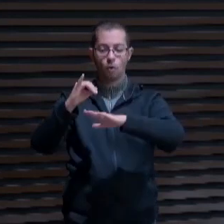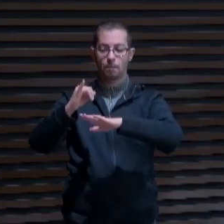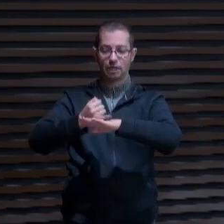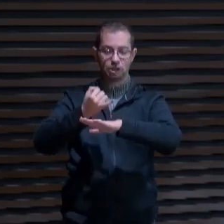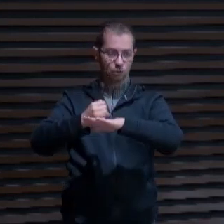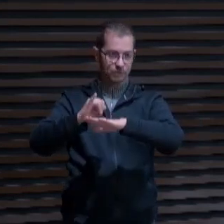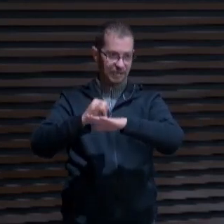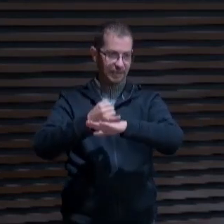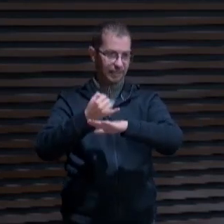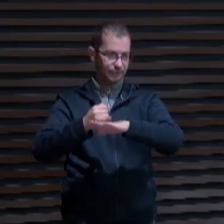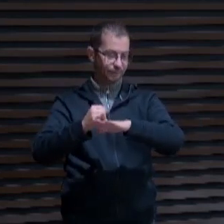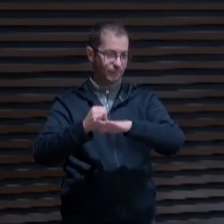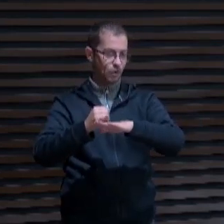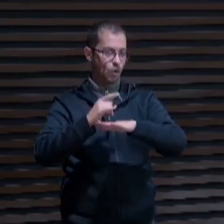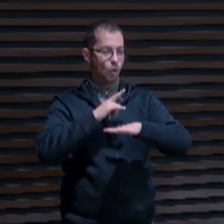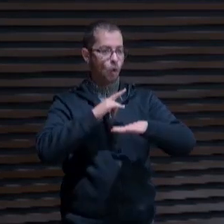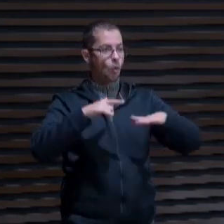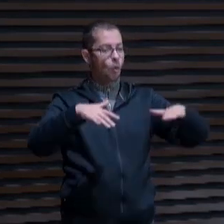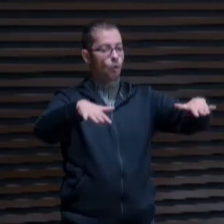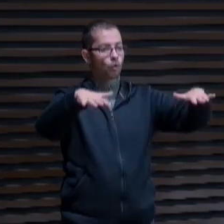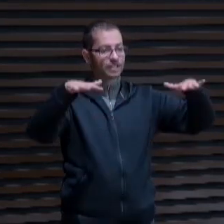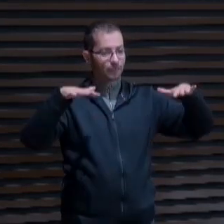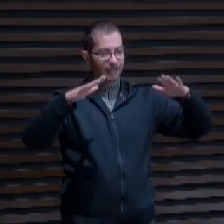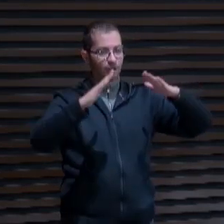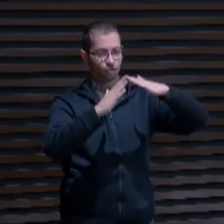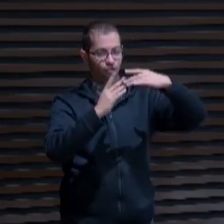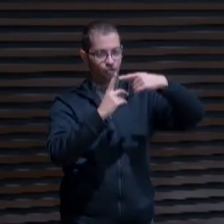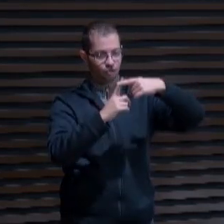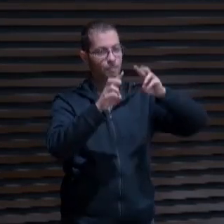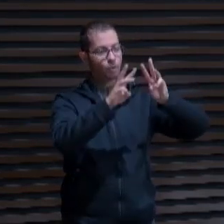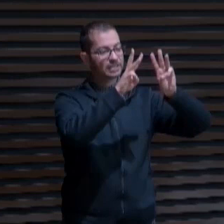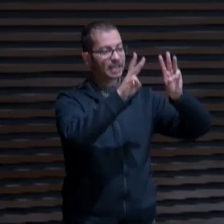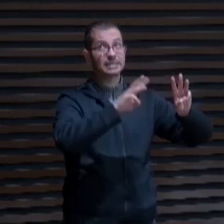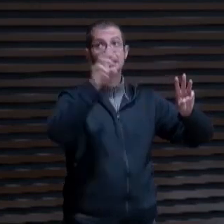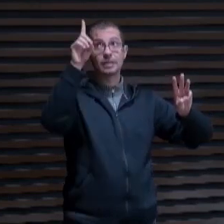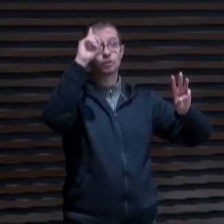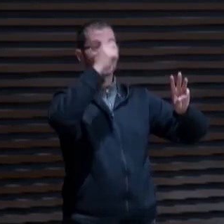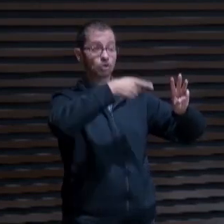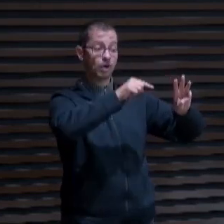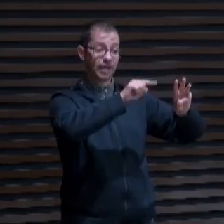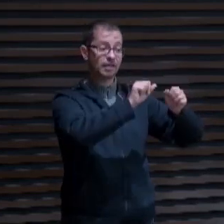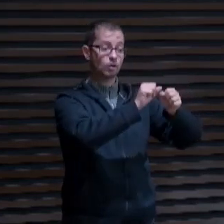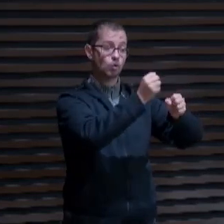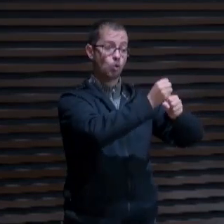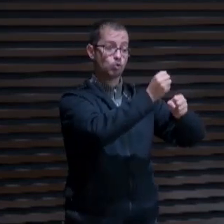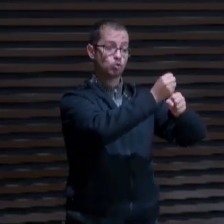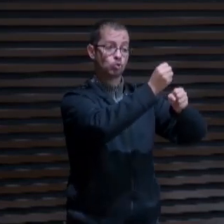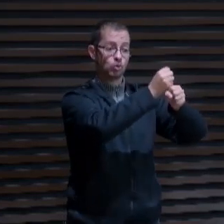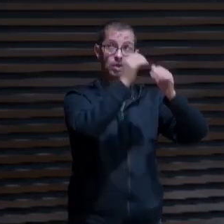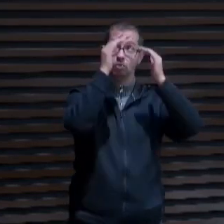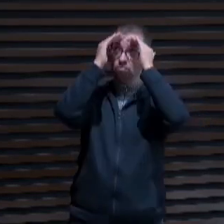O tabernáculo de Moisés, ele foi construído conforme Deus havia prescrito. Ali aconteciam os holocaustos,